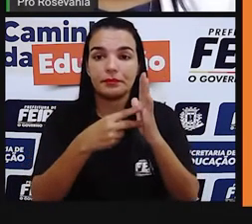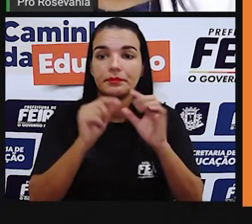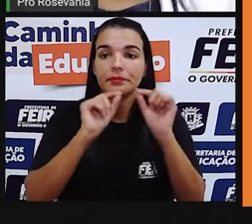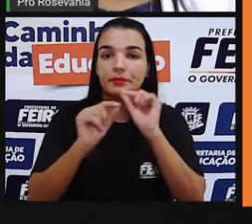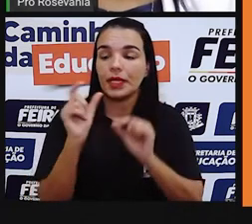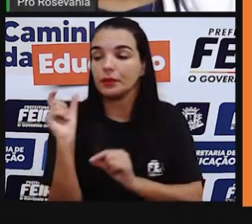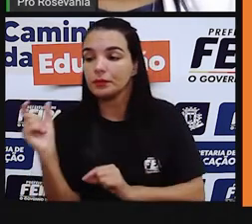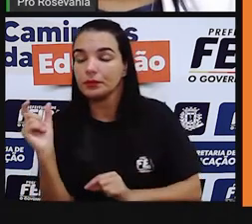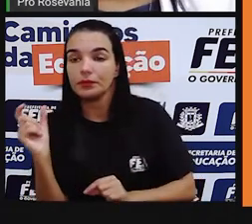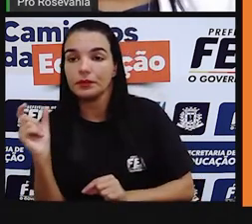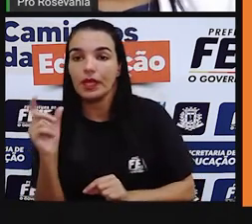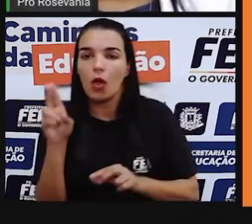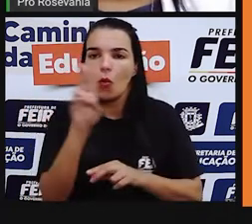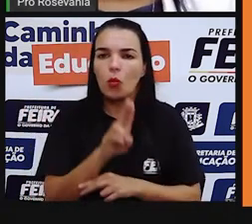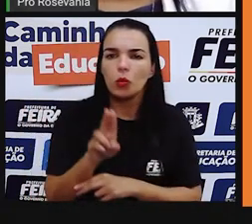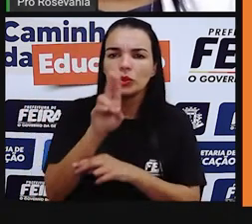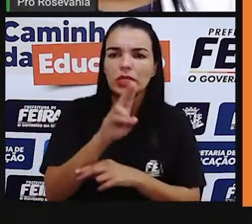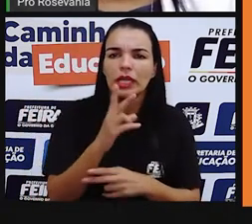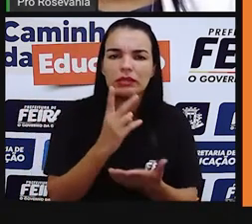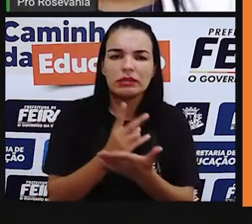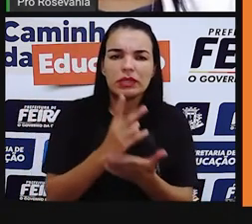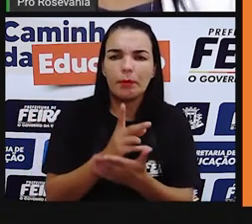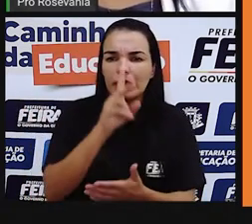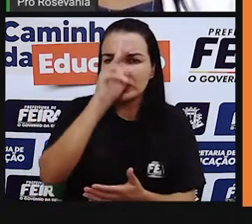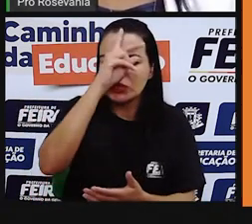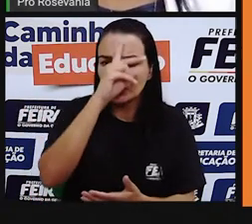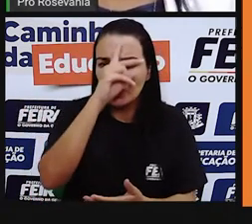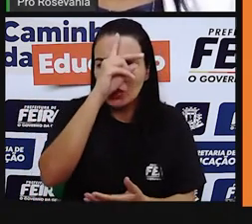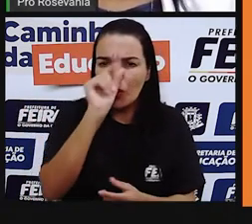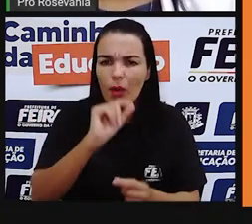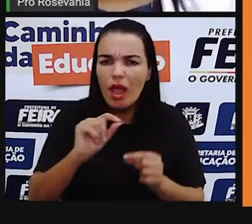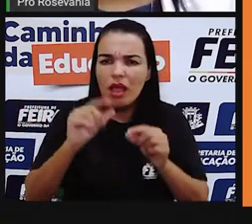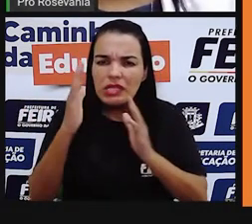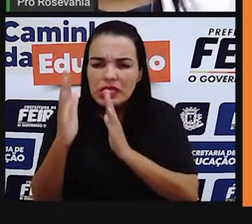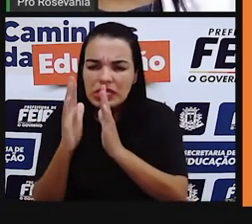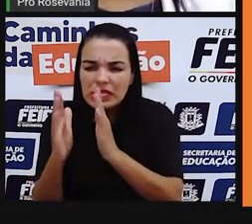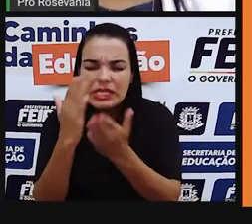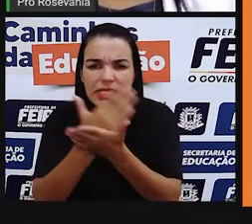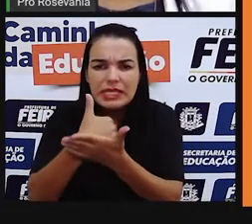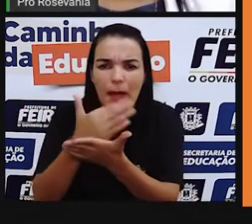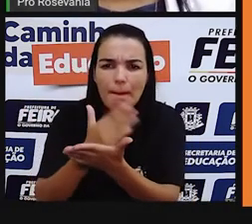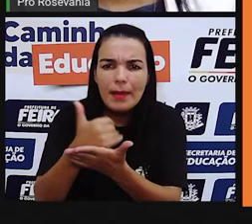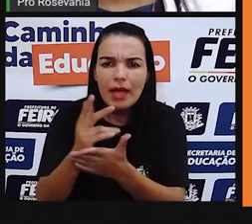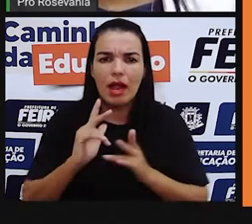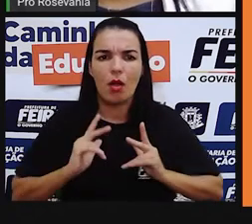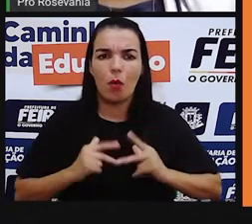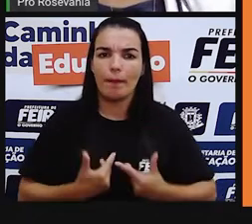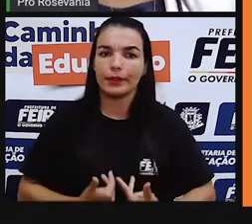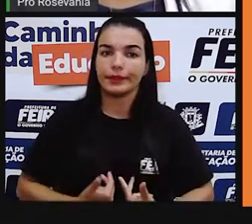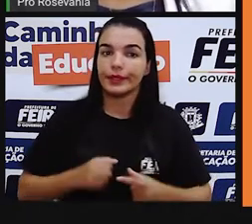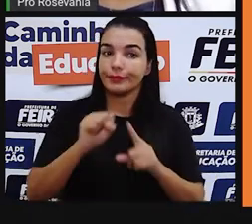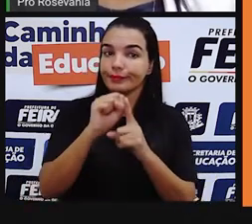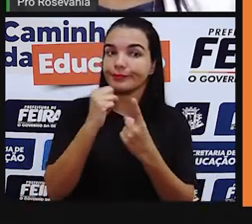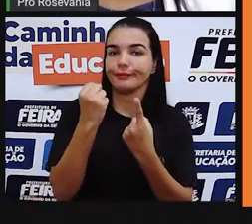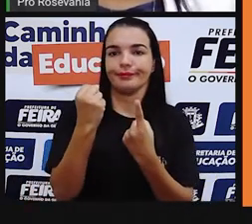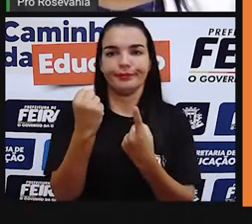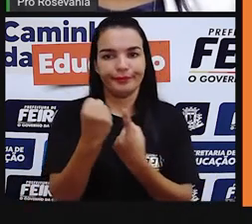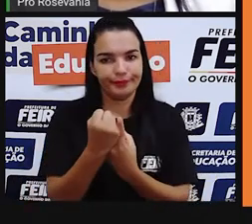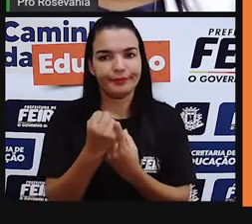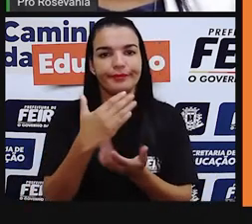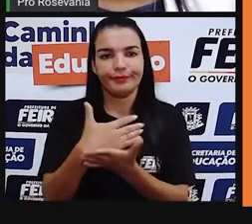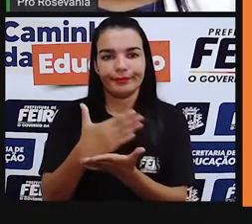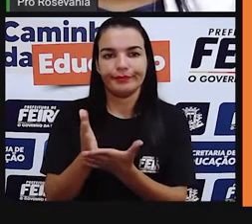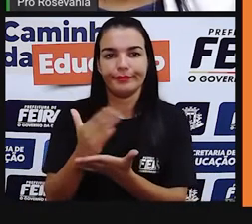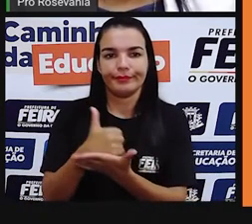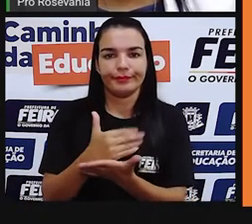utilizado historicamente para identificar categorias humanas socialmente definidas. As diferenças mais comuns referem-se